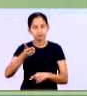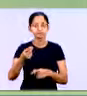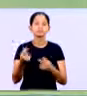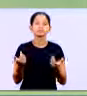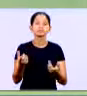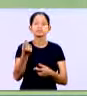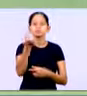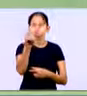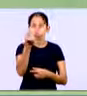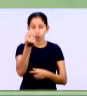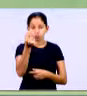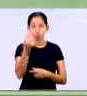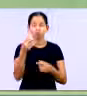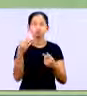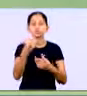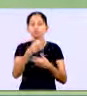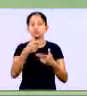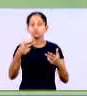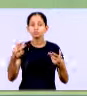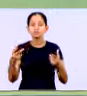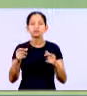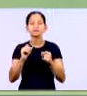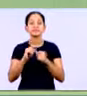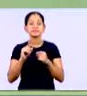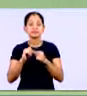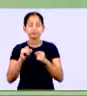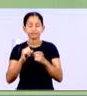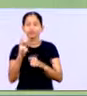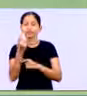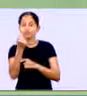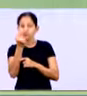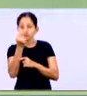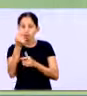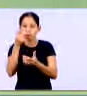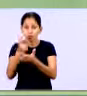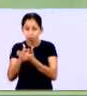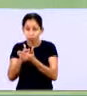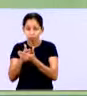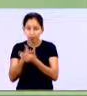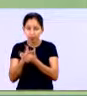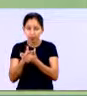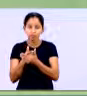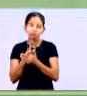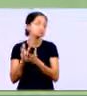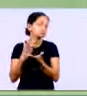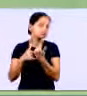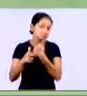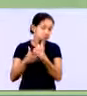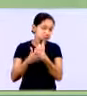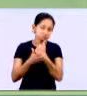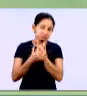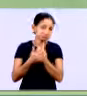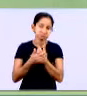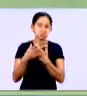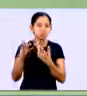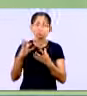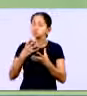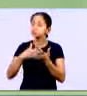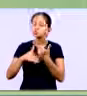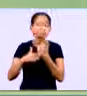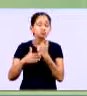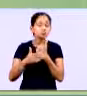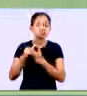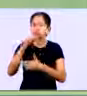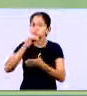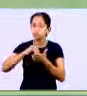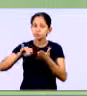o custo de um bem imobilizado compreende o seu valor de compra, incluindo aí custos de desembaraço, alfandegário e